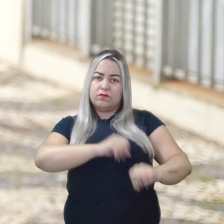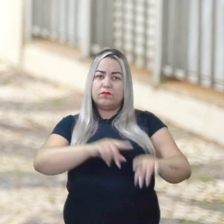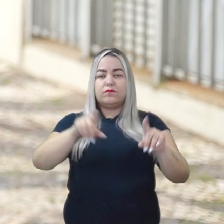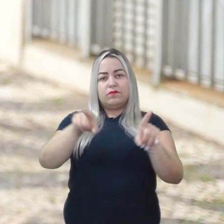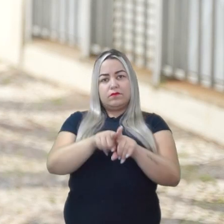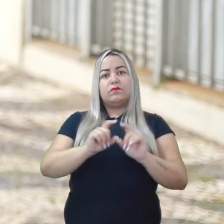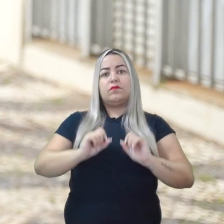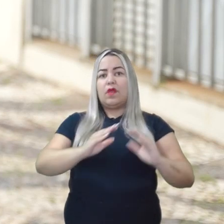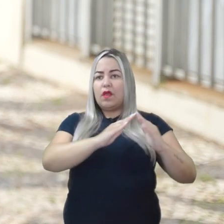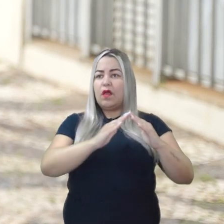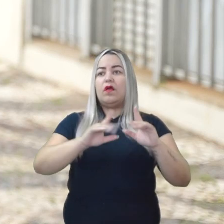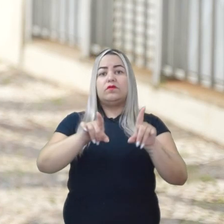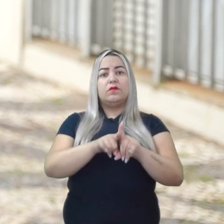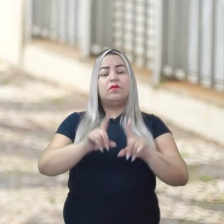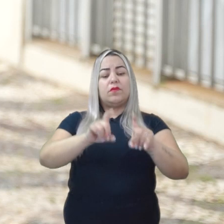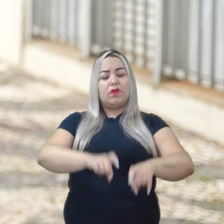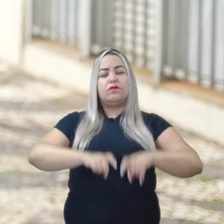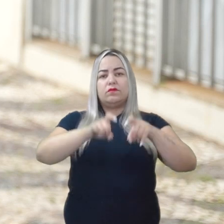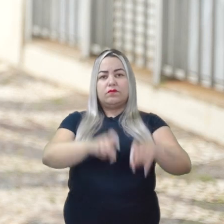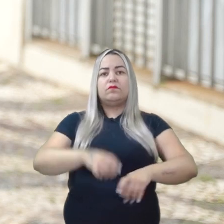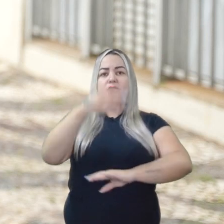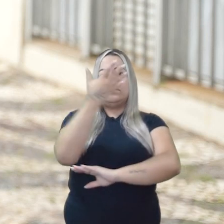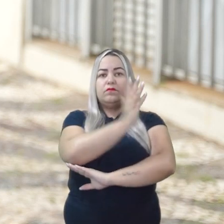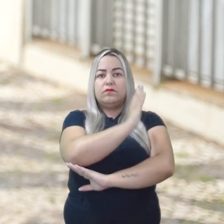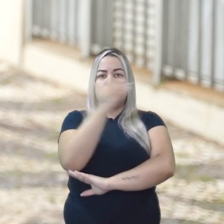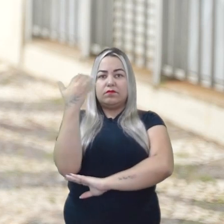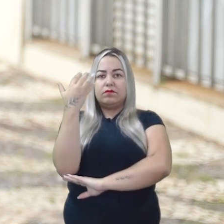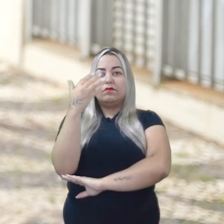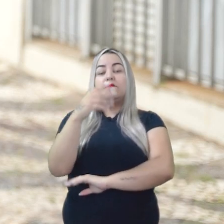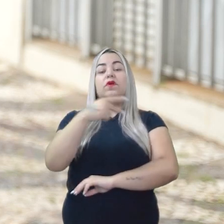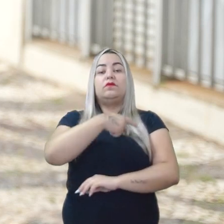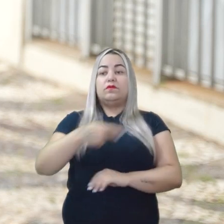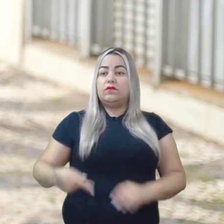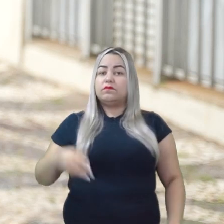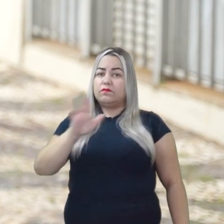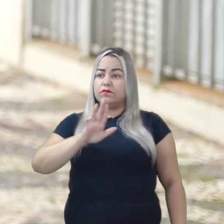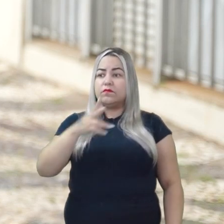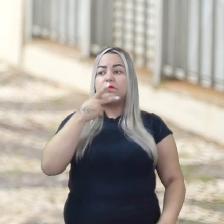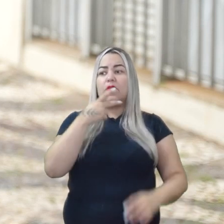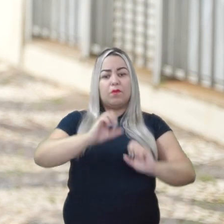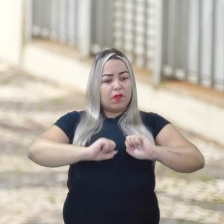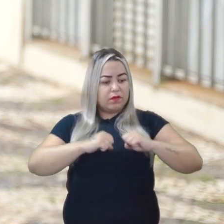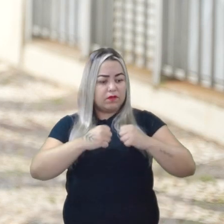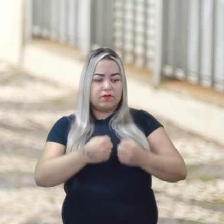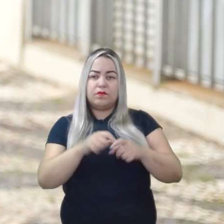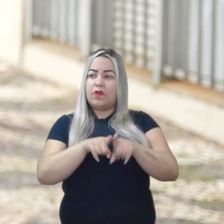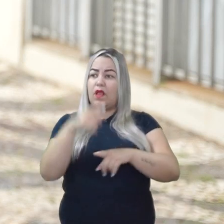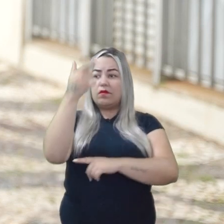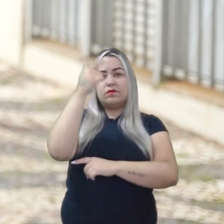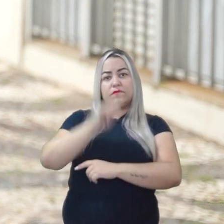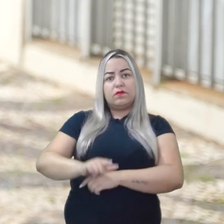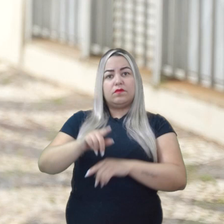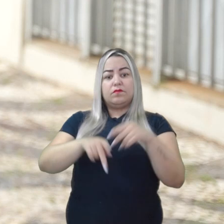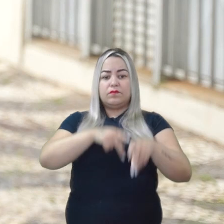educação, habitação, infraestrutura, agricultura e meio ambiente. O presidente Lula afirmou que os esforços seguem